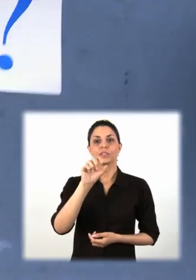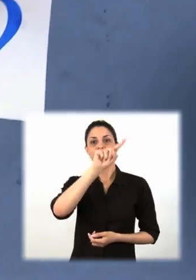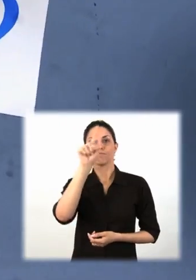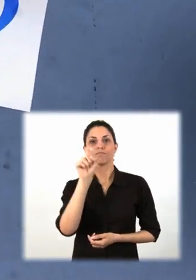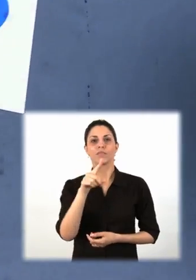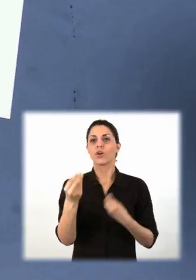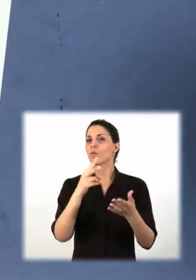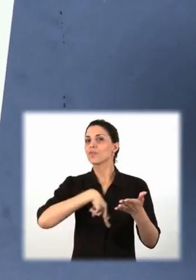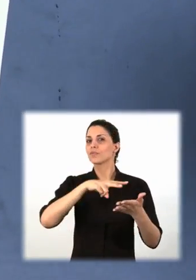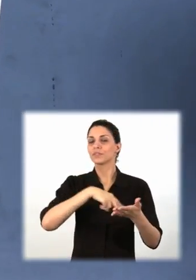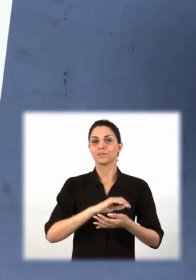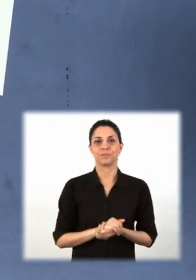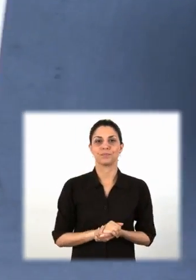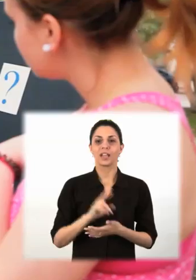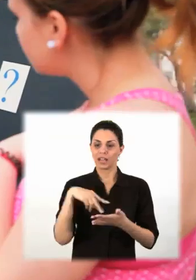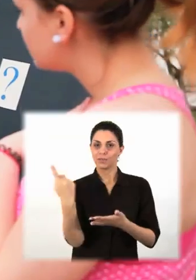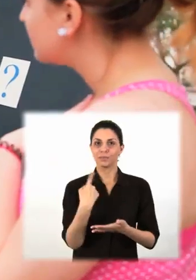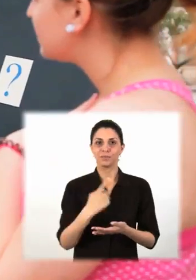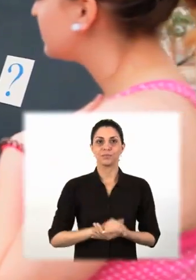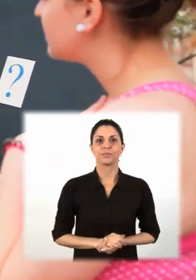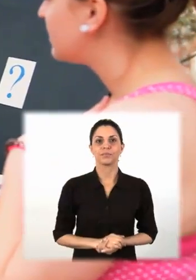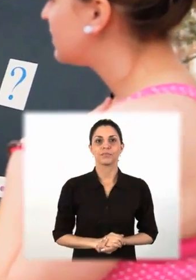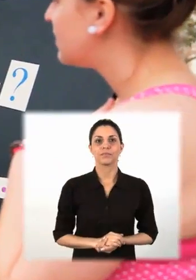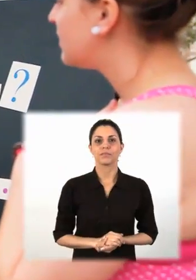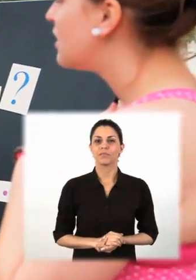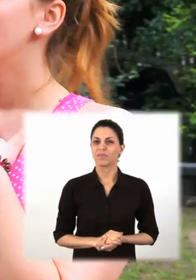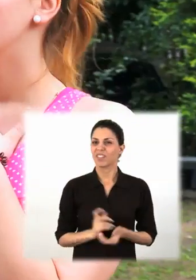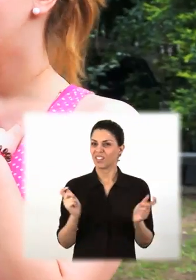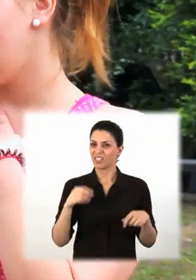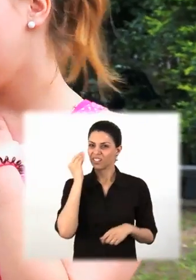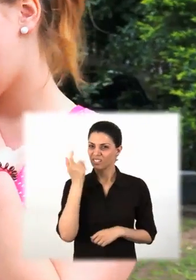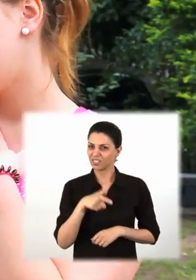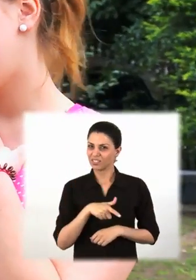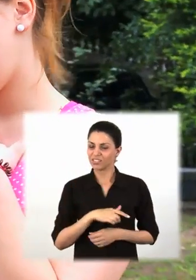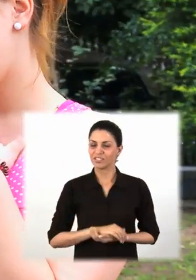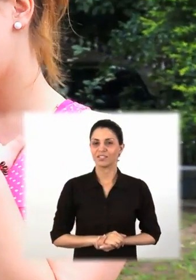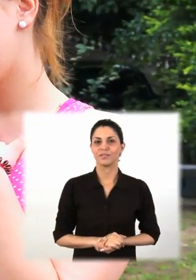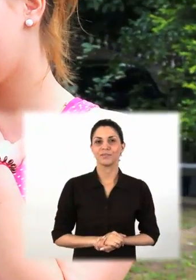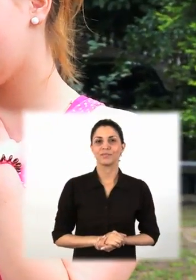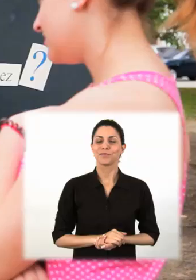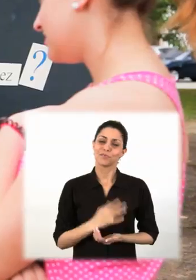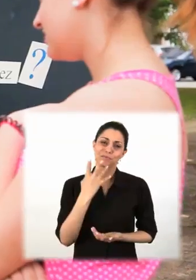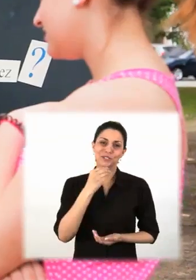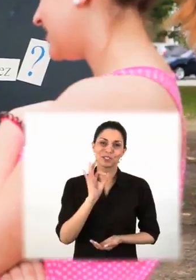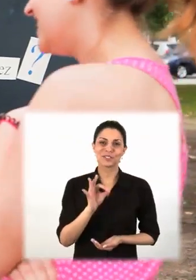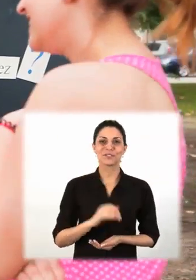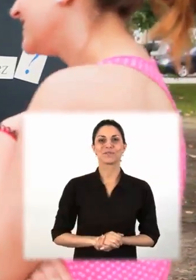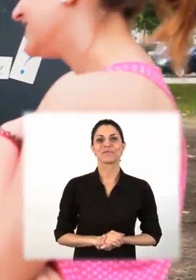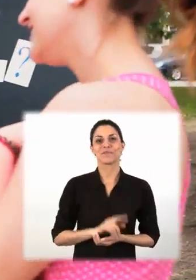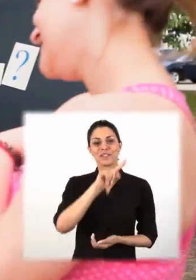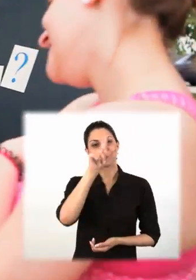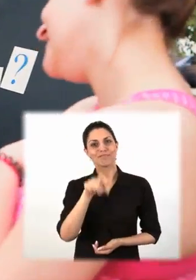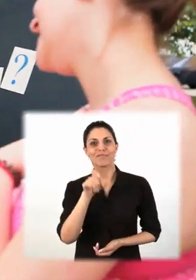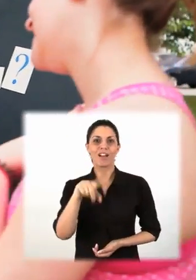daqui, como ficaria a leitura? Lê pra gente. Vale tentar mais uma vez? Ai, que